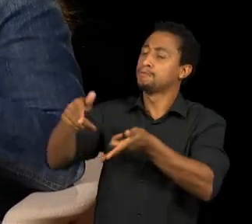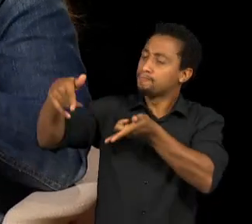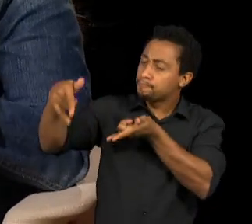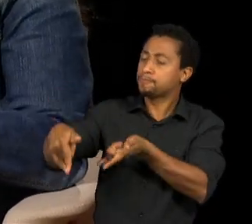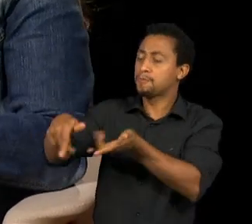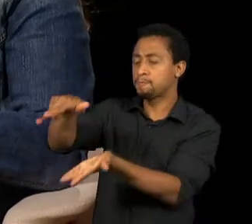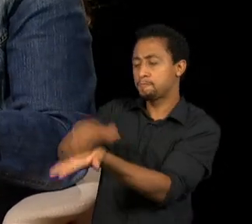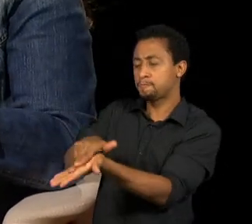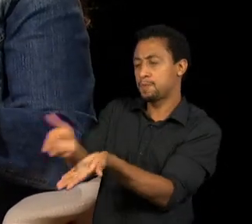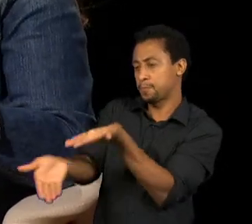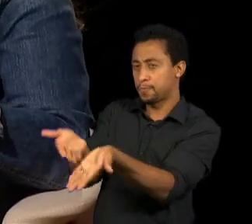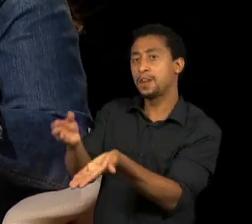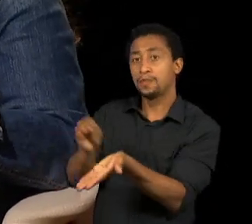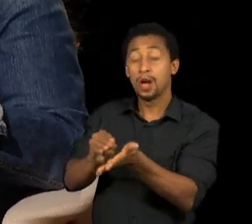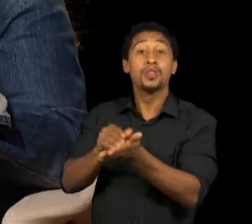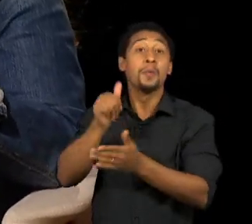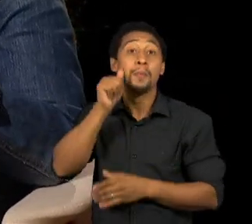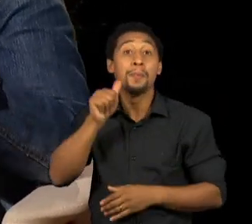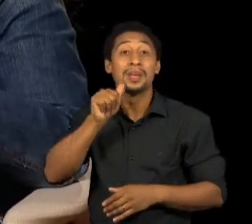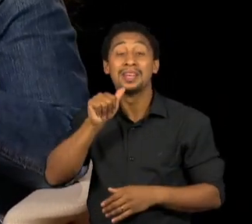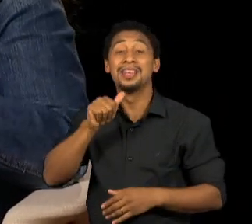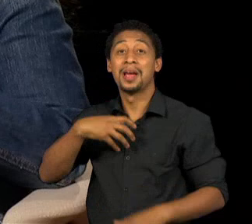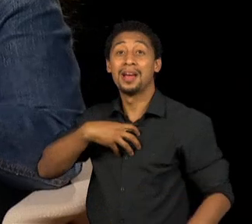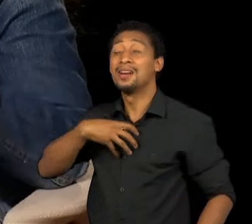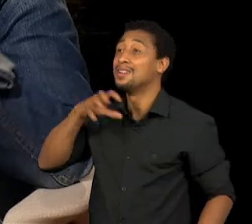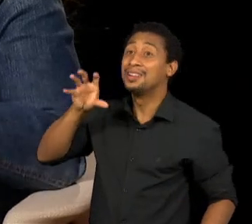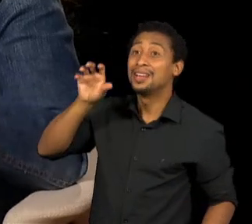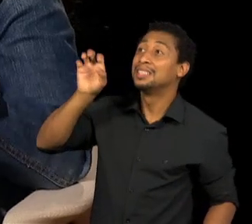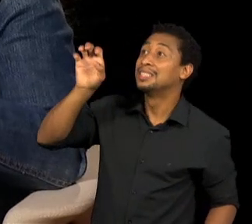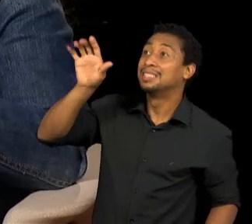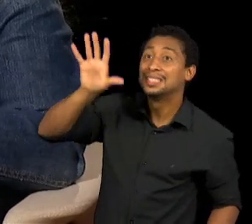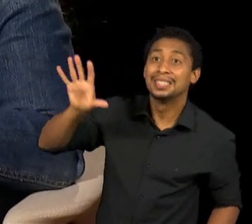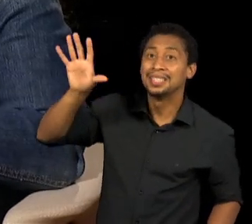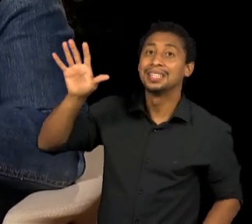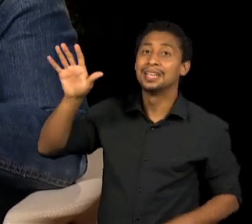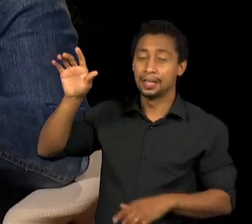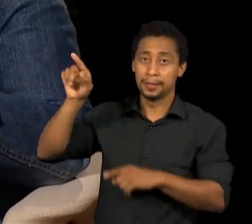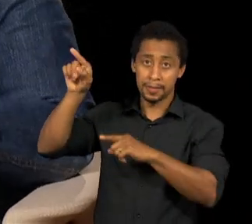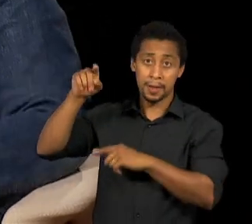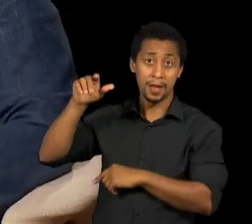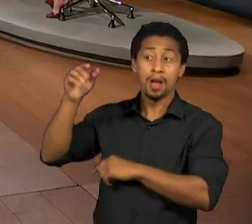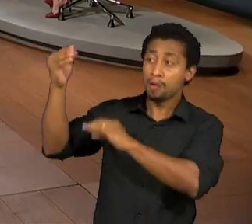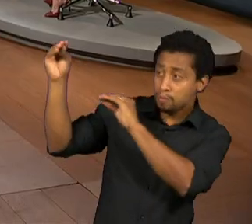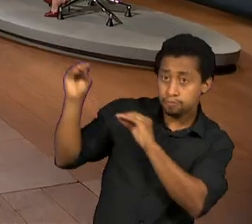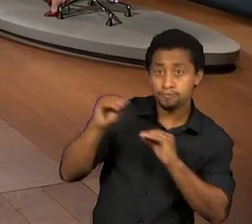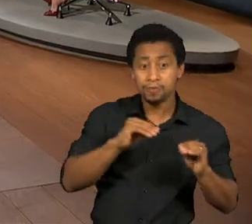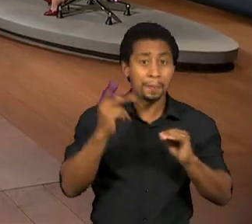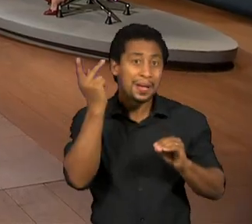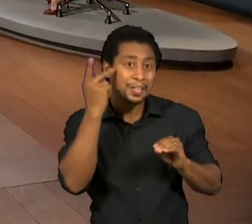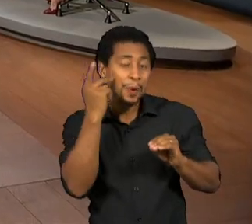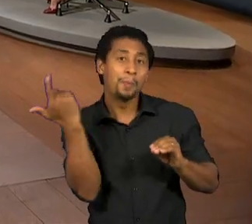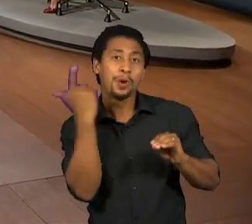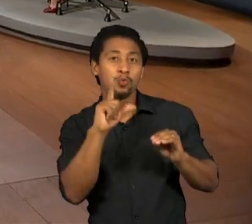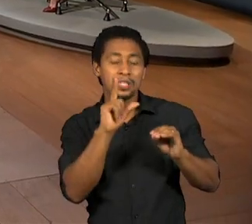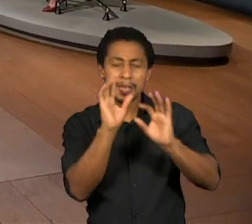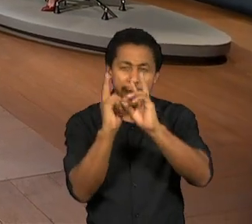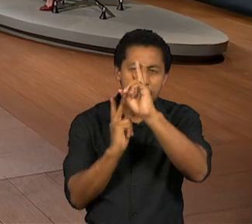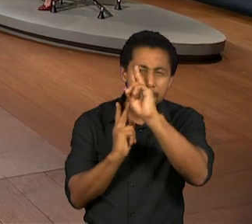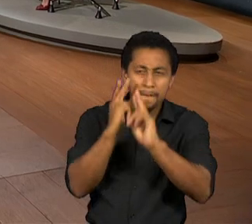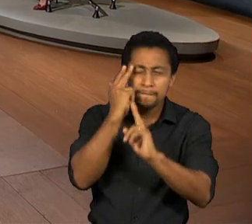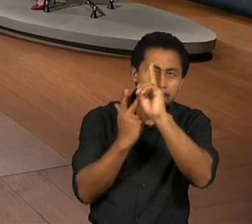não perder o olho e não ficar cega. Então, ele tinha uma preocupação muito, muito grande com a saúde. Aliás, ele tinha